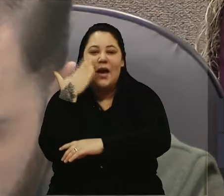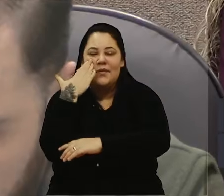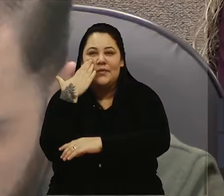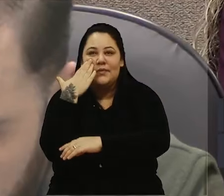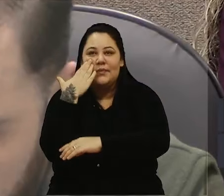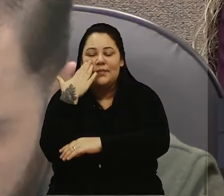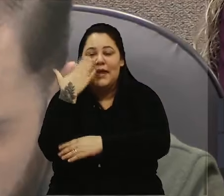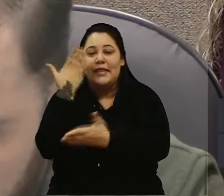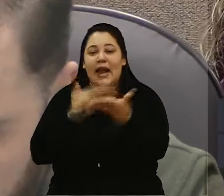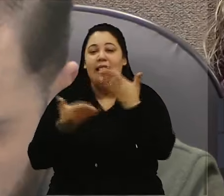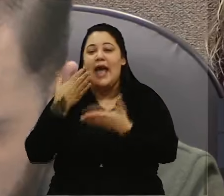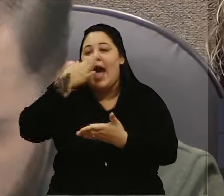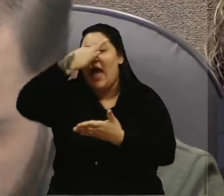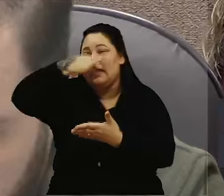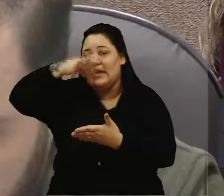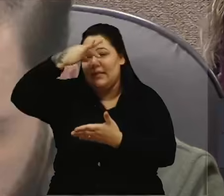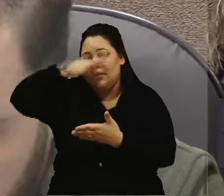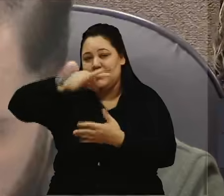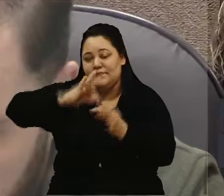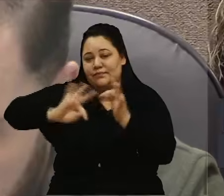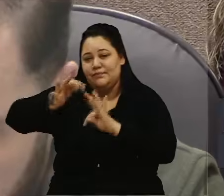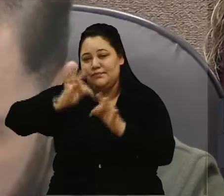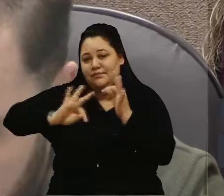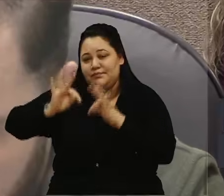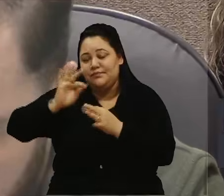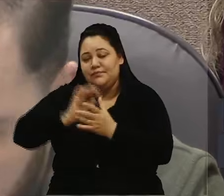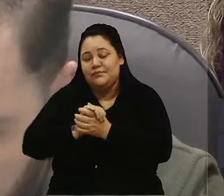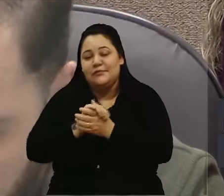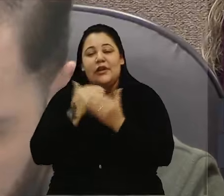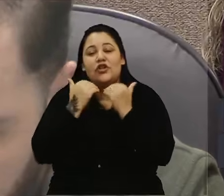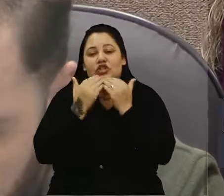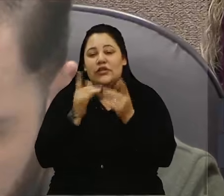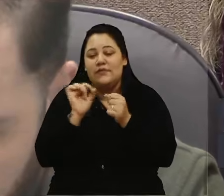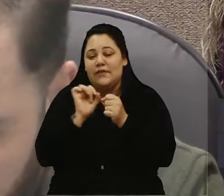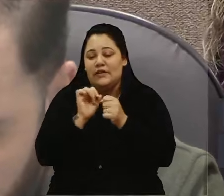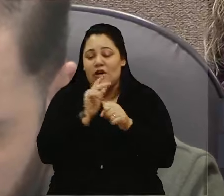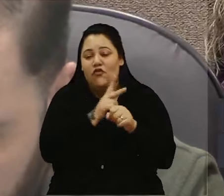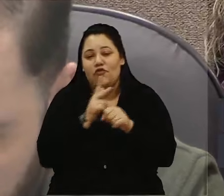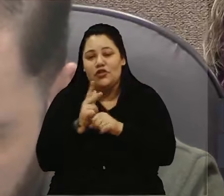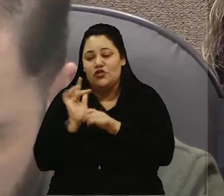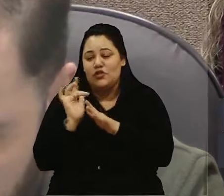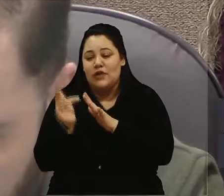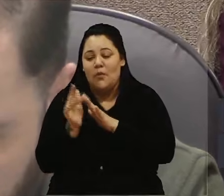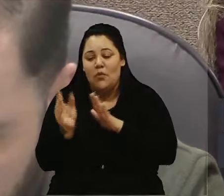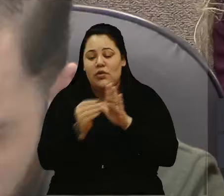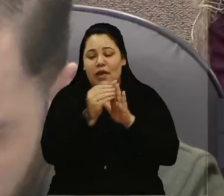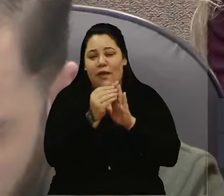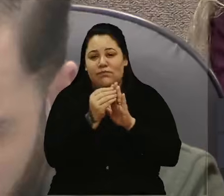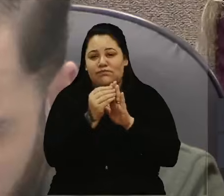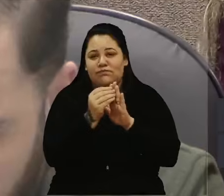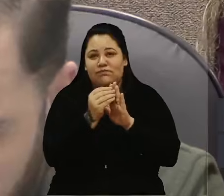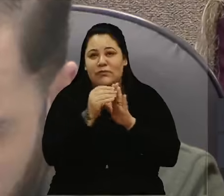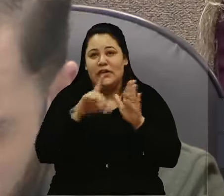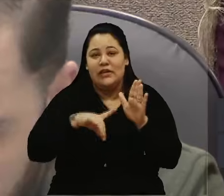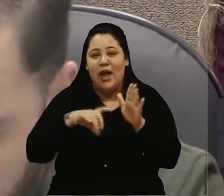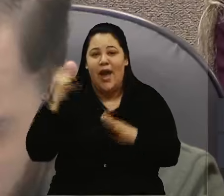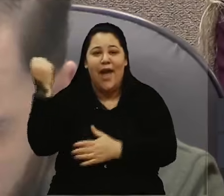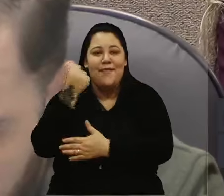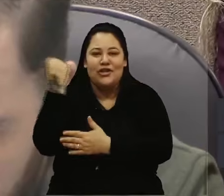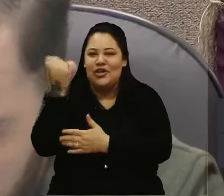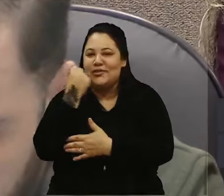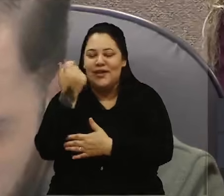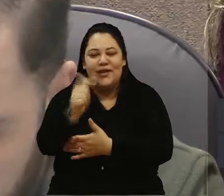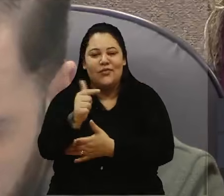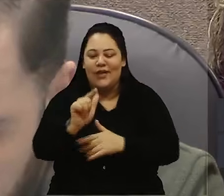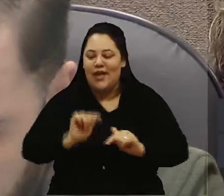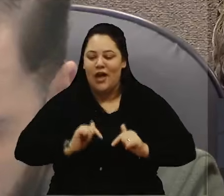grave em Caxias do Sul. Não adianta a gente fazer o vídeo para a rede social, dizer que estamos em situação de emergência e não termos atitudes para